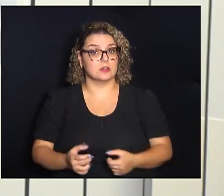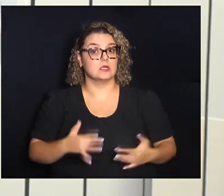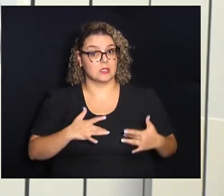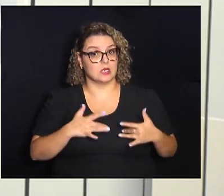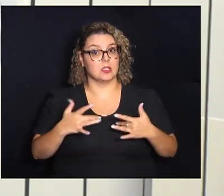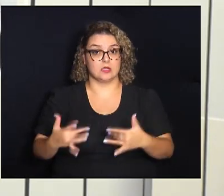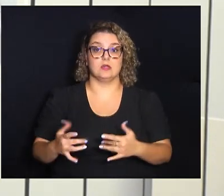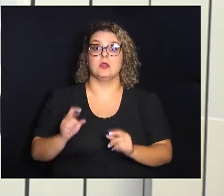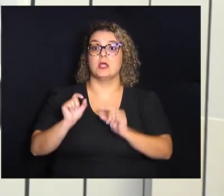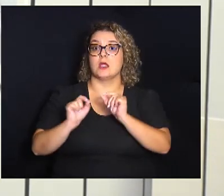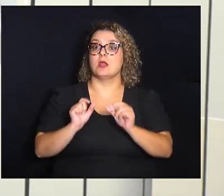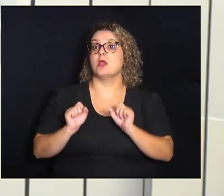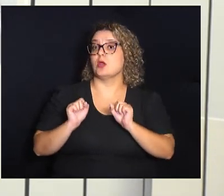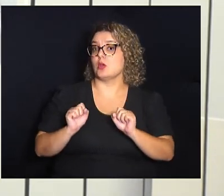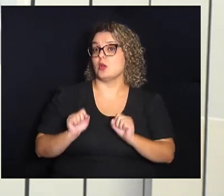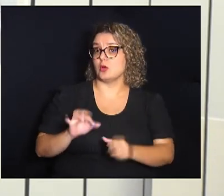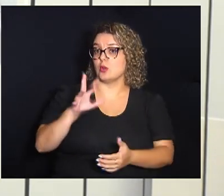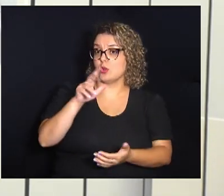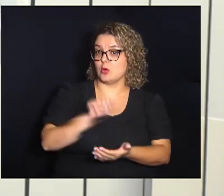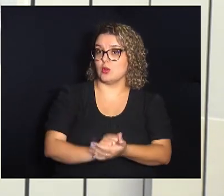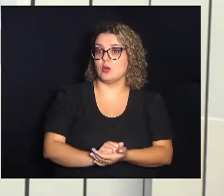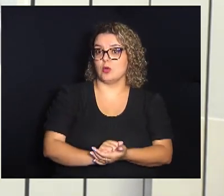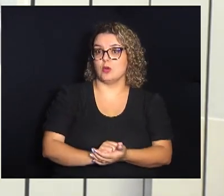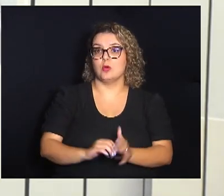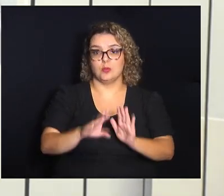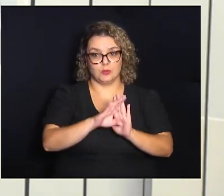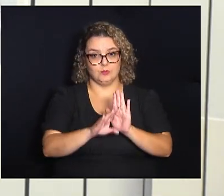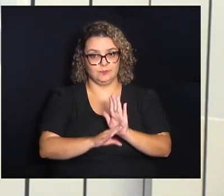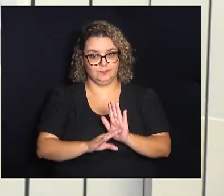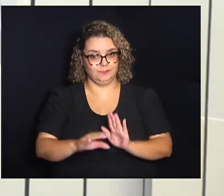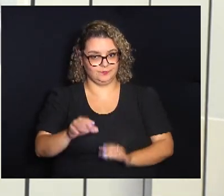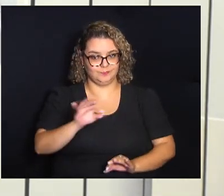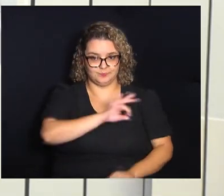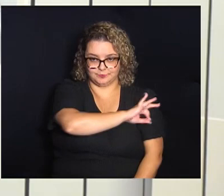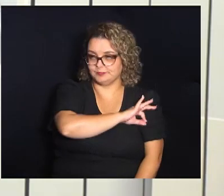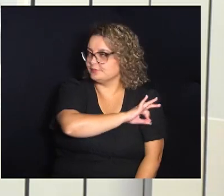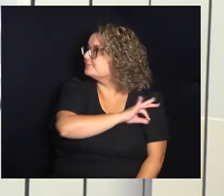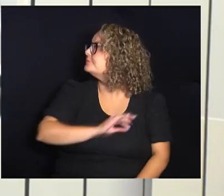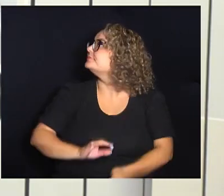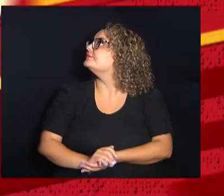e quem pode se inscrever no programa da Prefeitura.